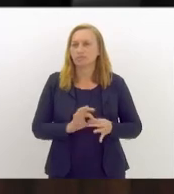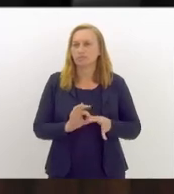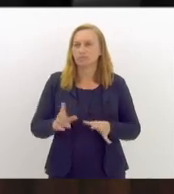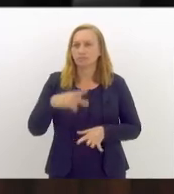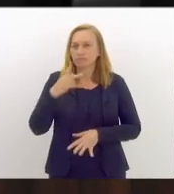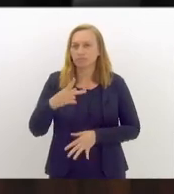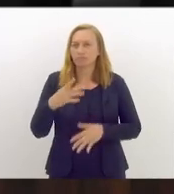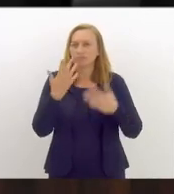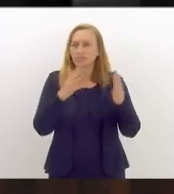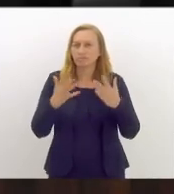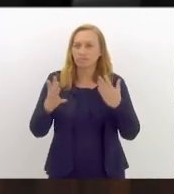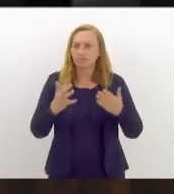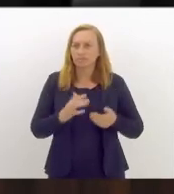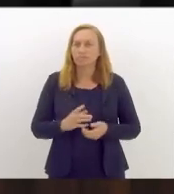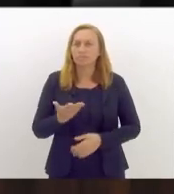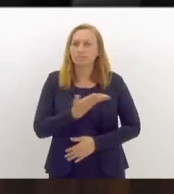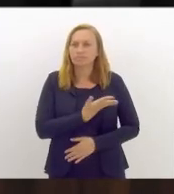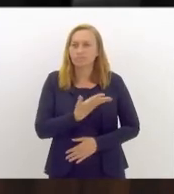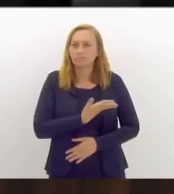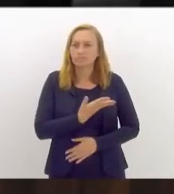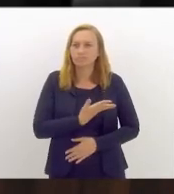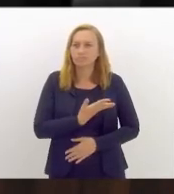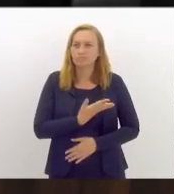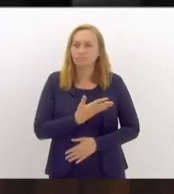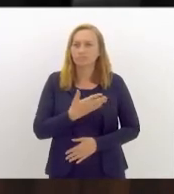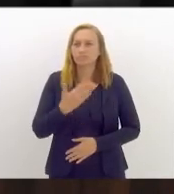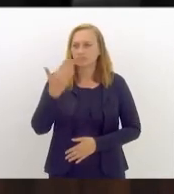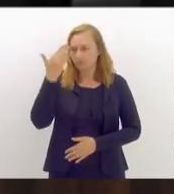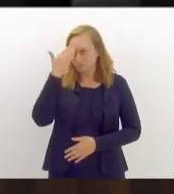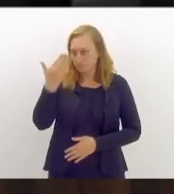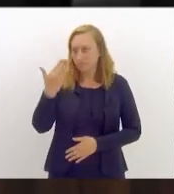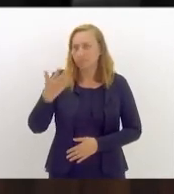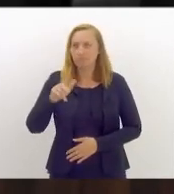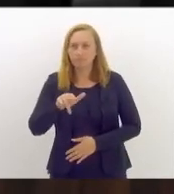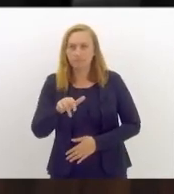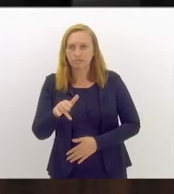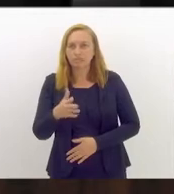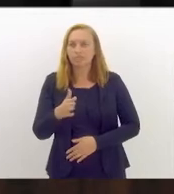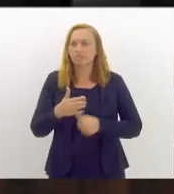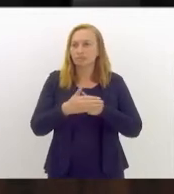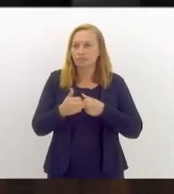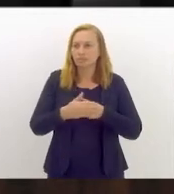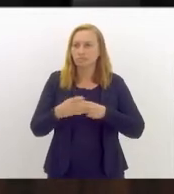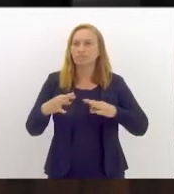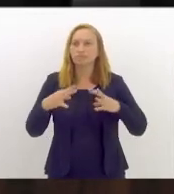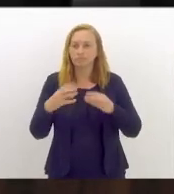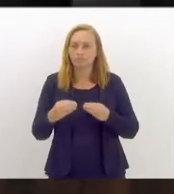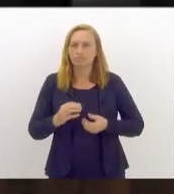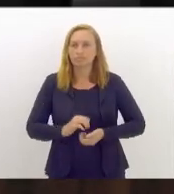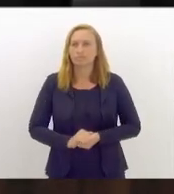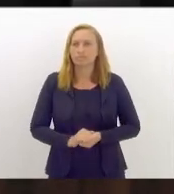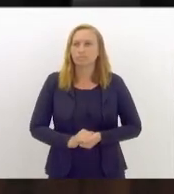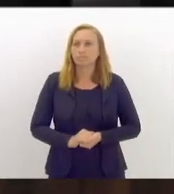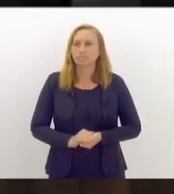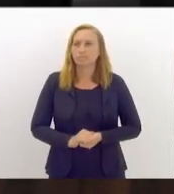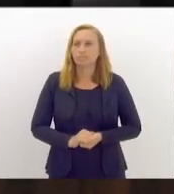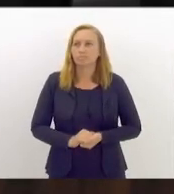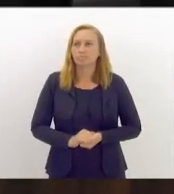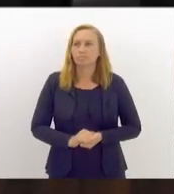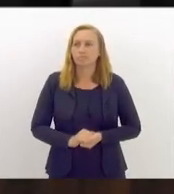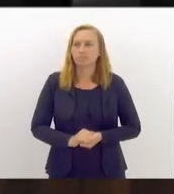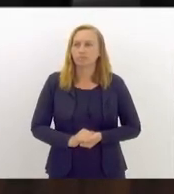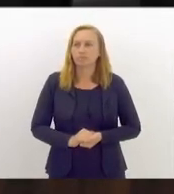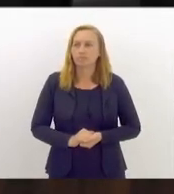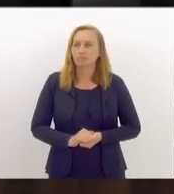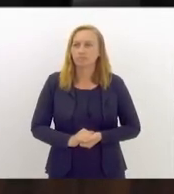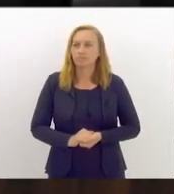quero salvar aqui o amigo do reina Obrigado meu irmão obrigado pelo carinho obrigado por tudo lá presidente da Câmara